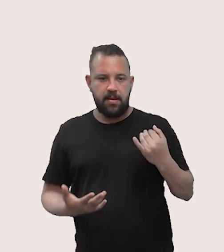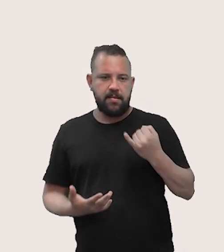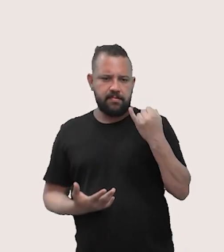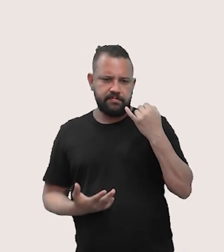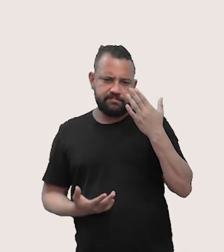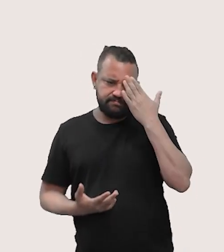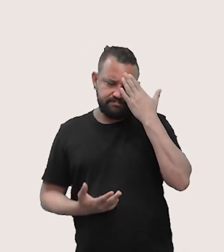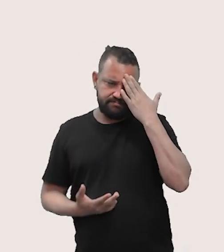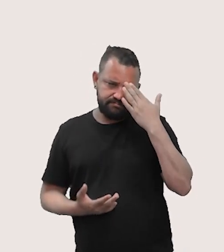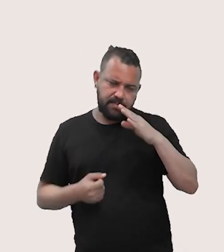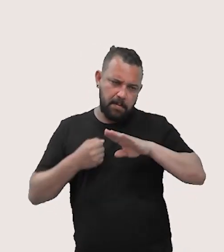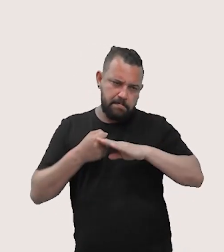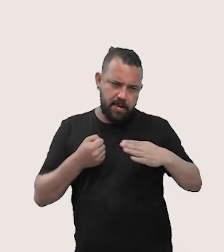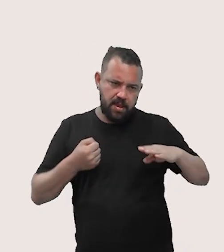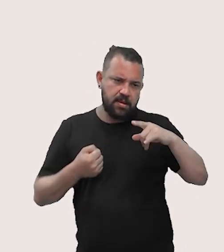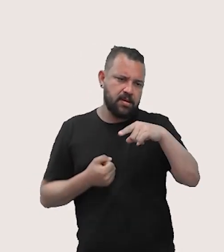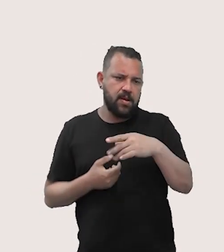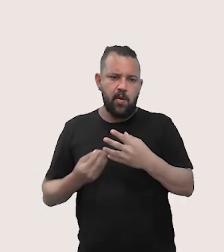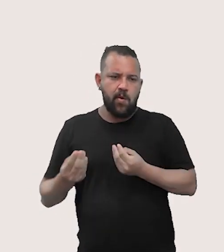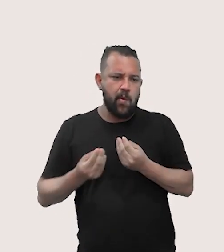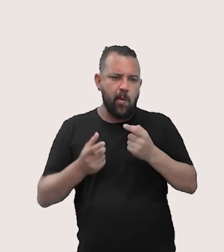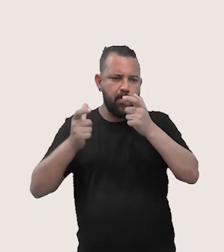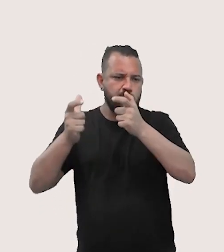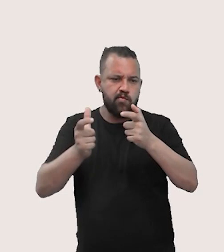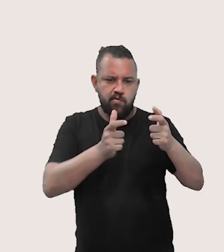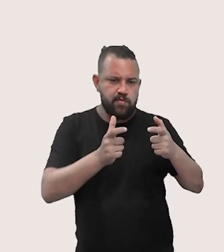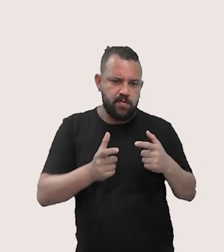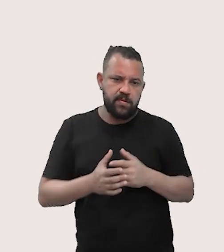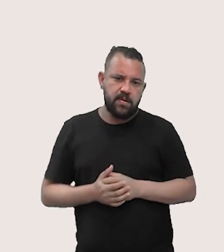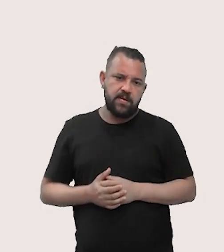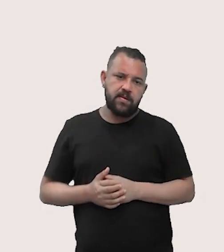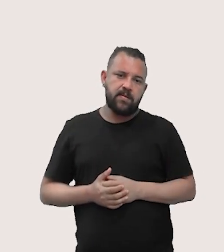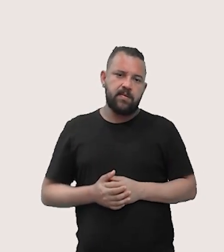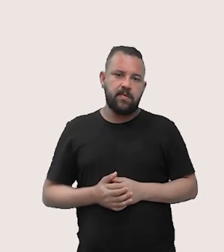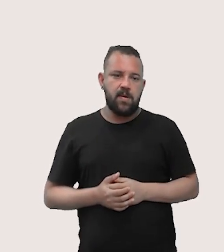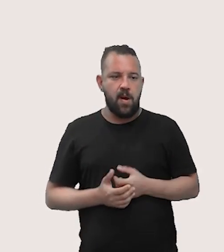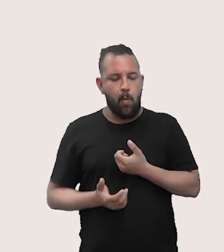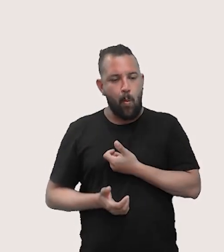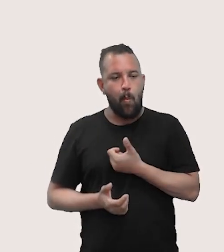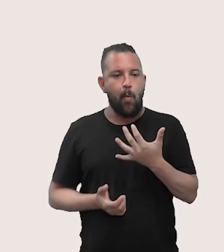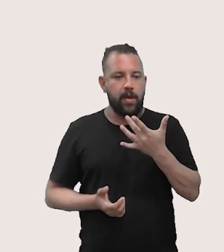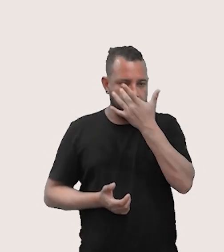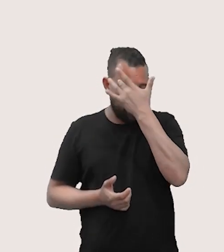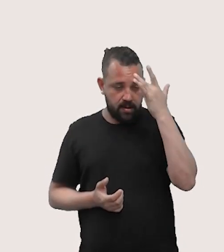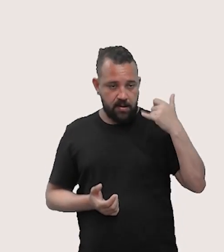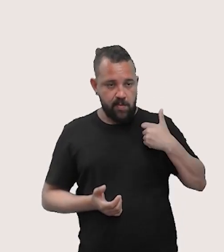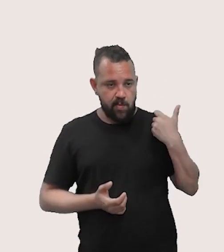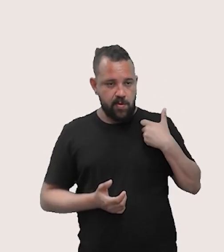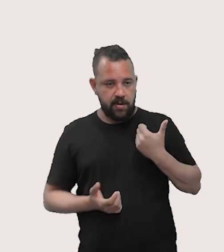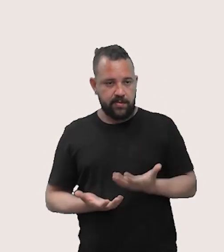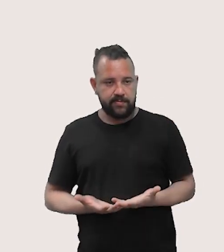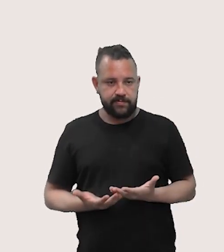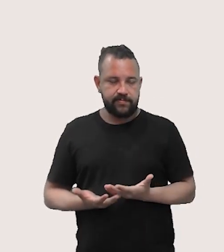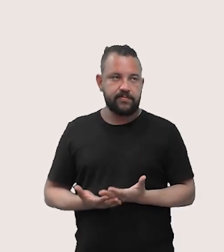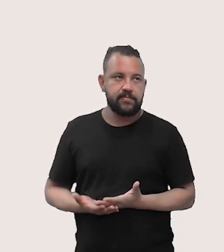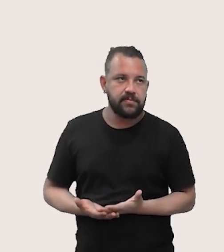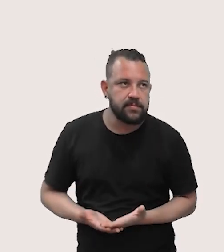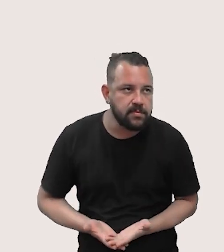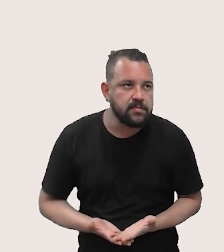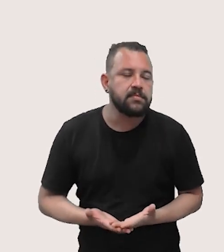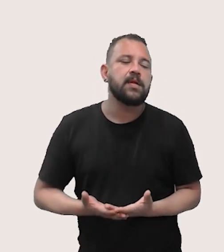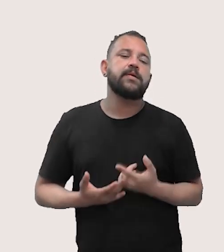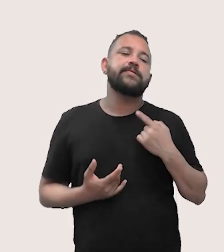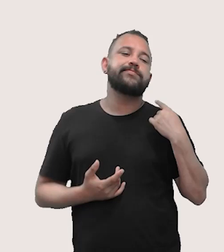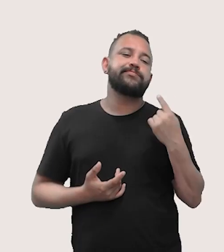essa média e que localização ela está em relação ao meu rol, ao meu levantamento de informação. É assim que a gente deve pensar